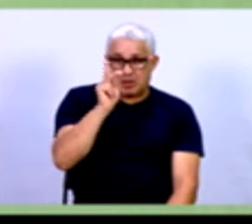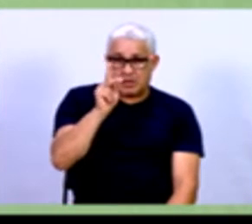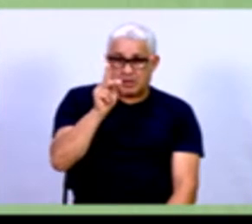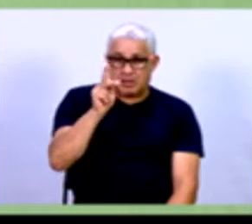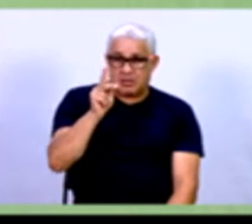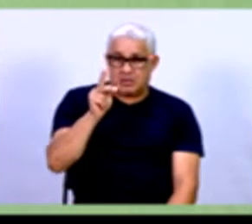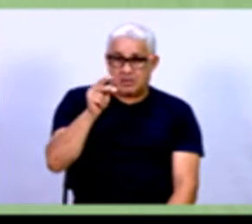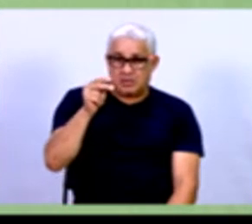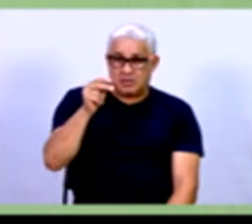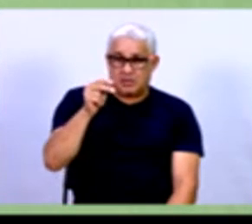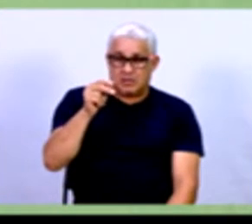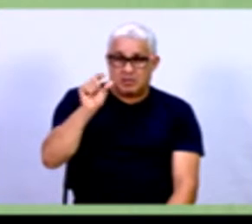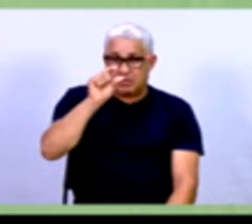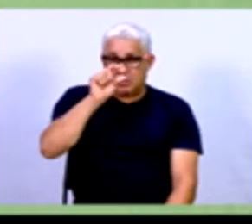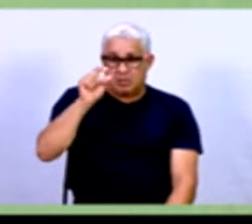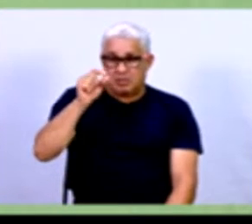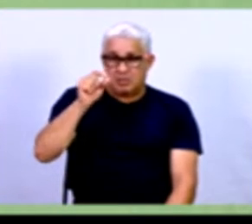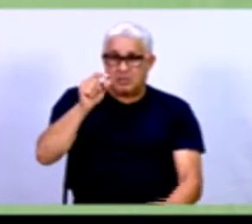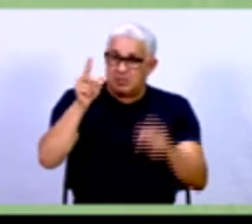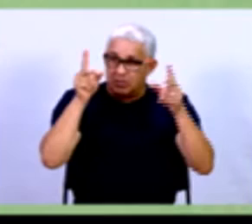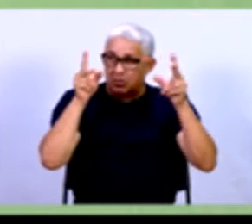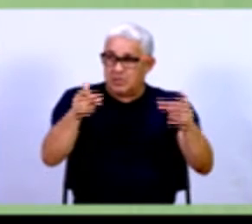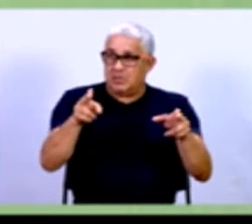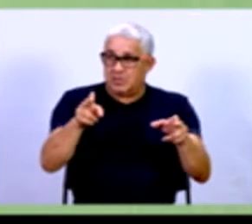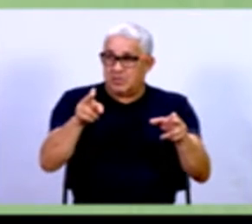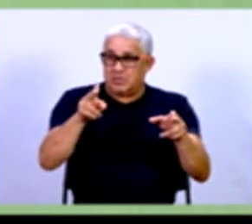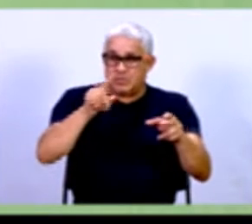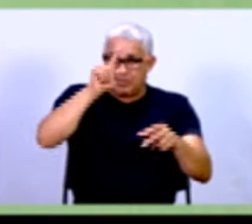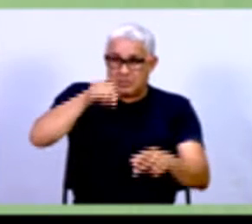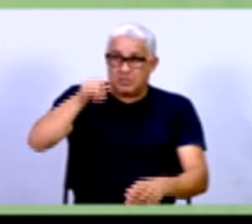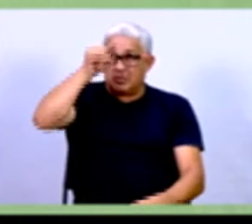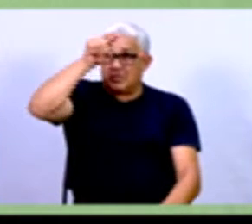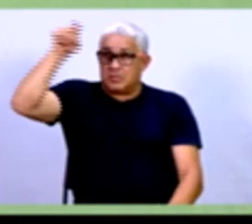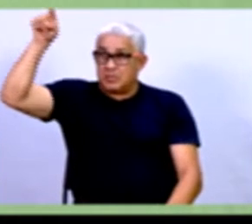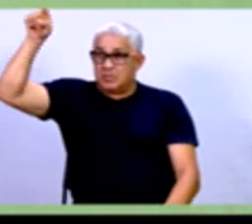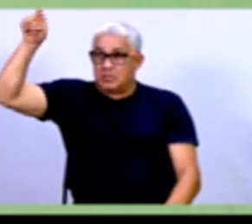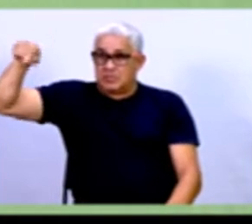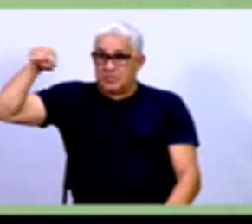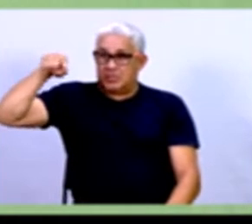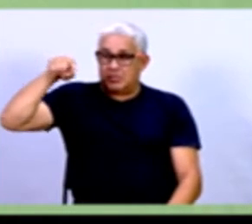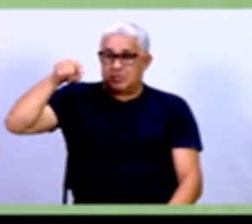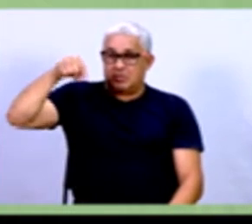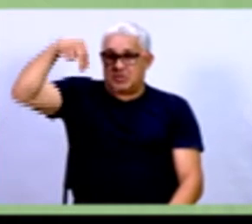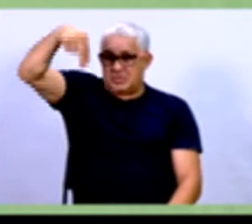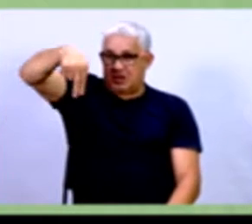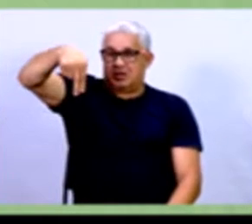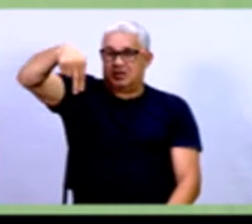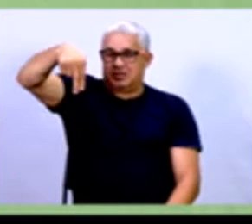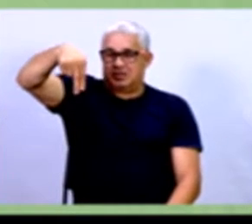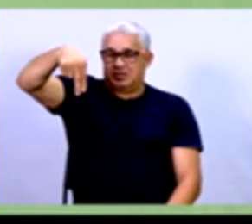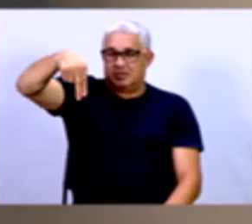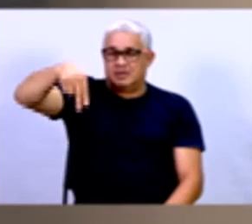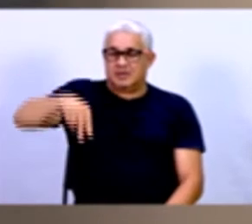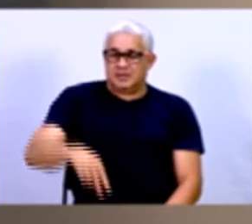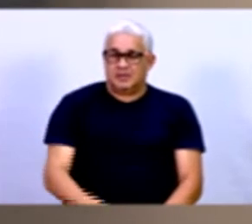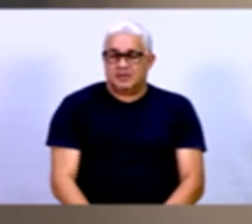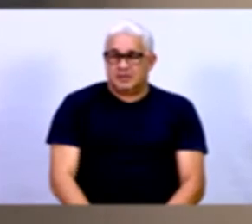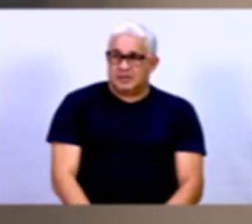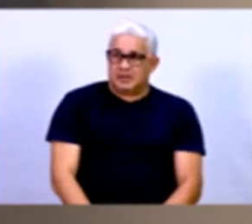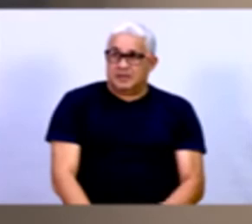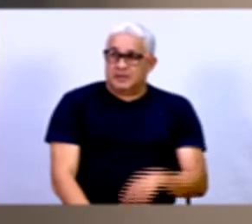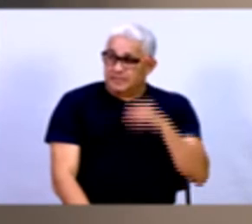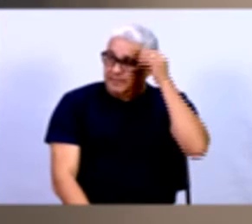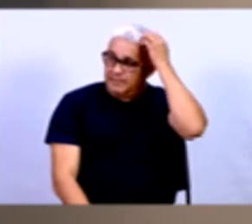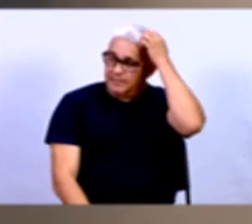o nosso número de classes é a raiz quadrada da quantidade de números que a gente tem lá na nossa amostra,